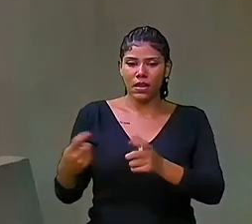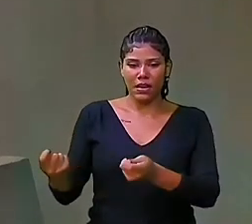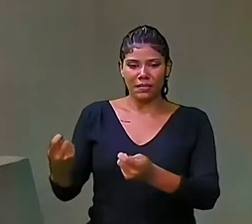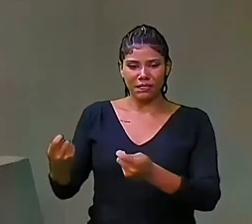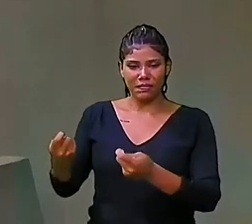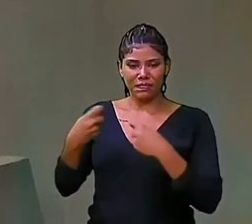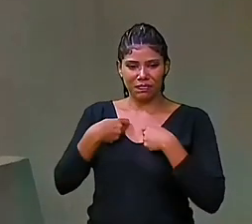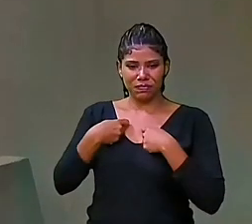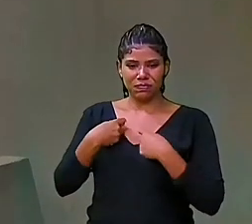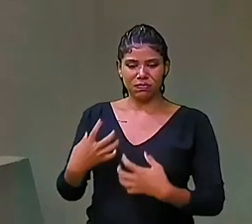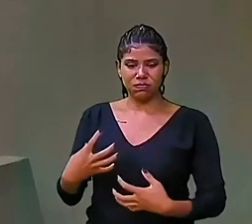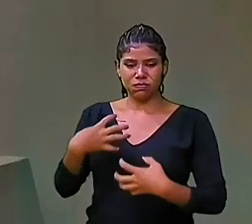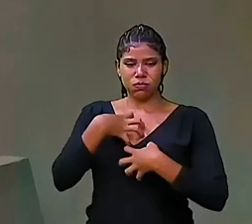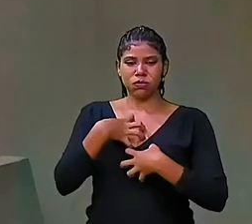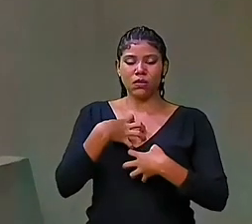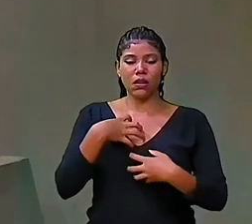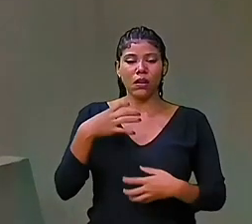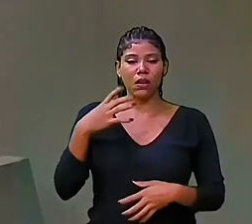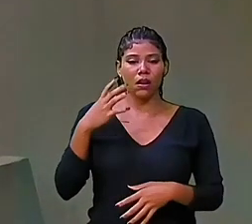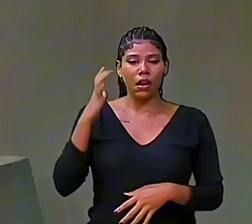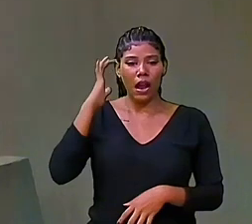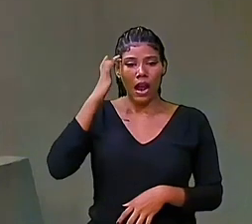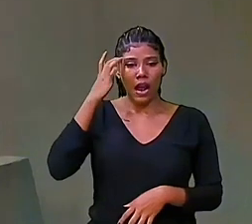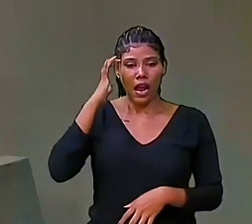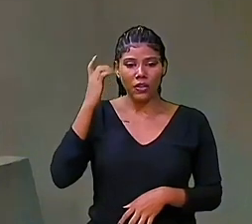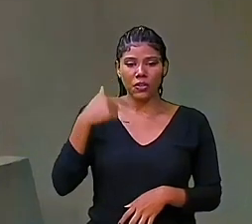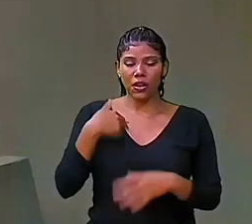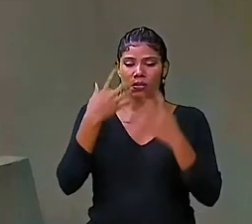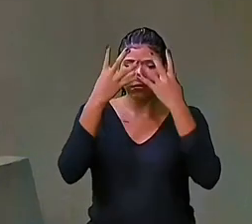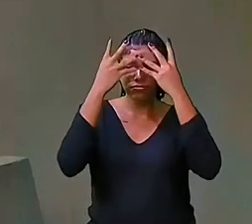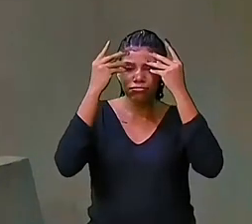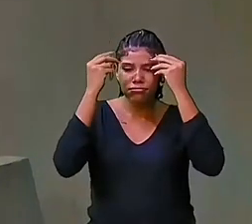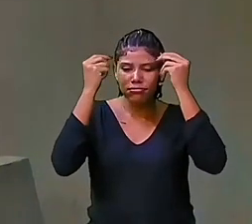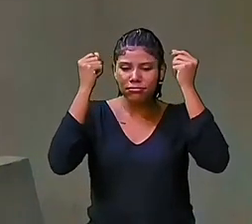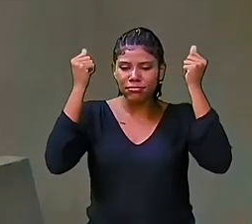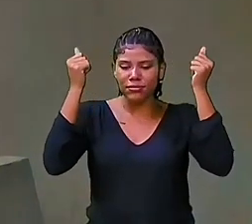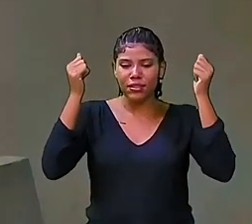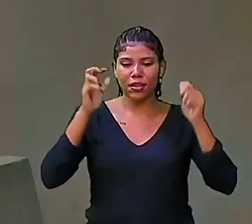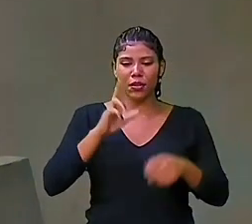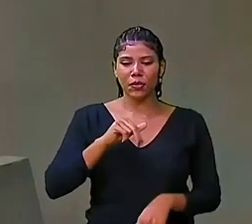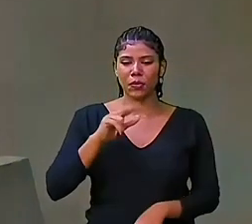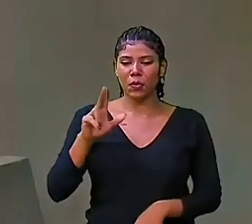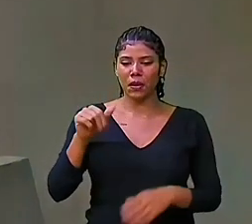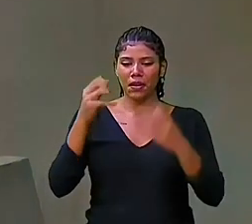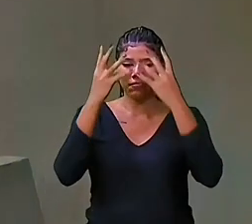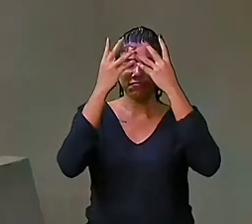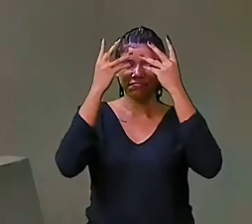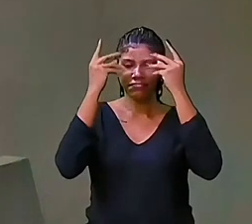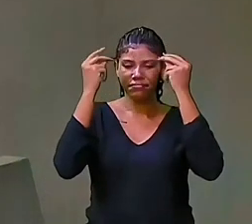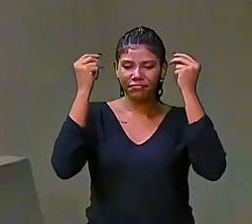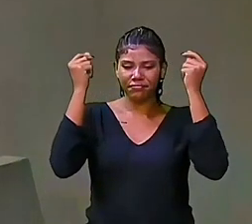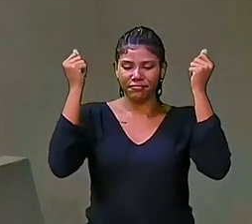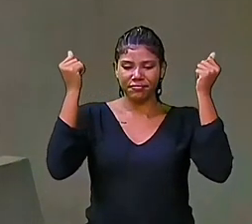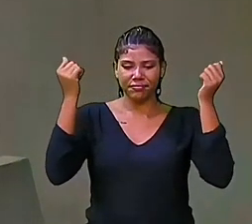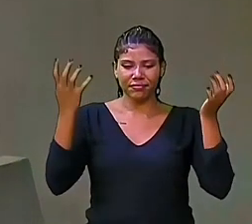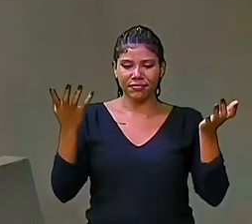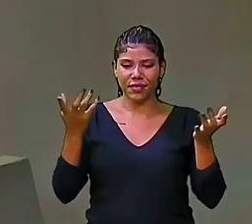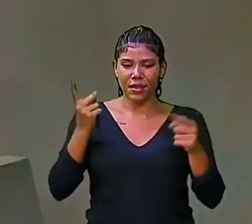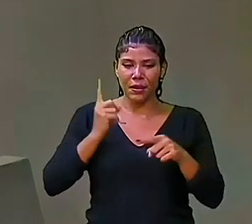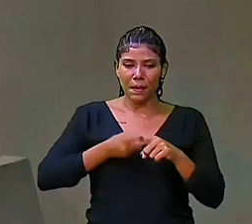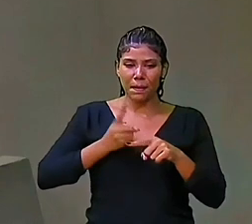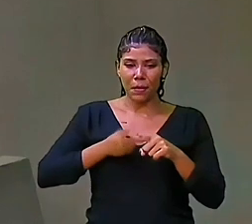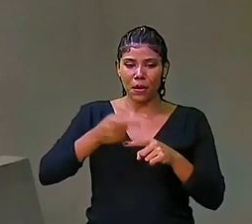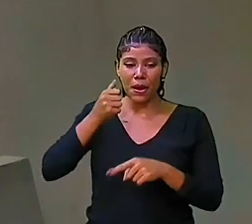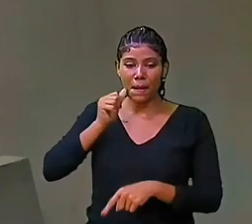fundo e talvez passem muitos anos e eu não esqueça dessa cena de como aquela